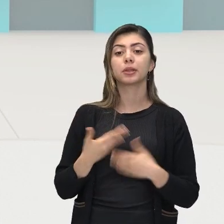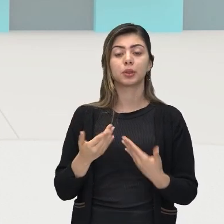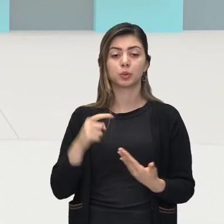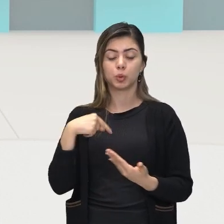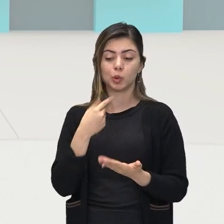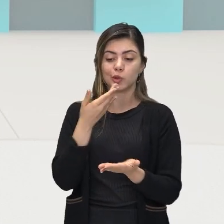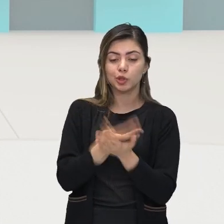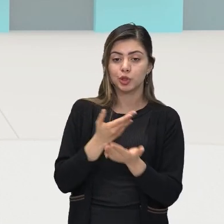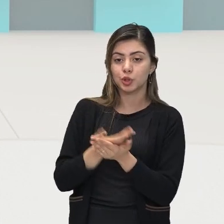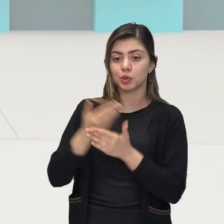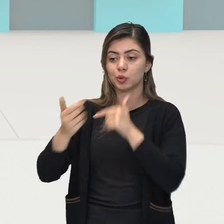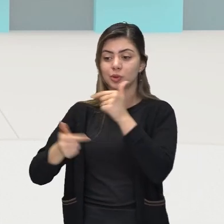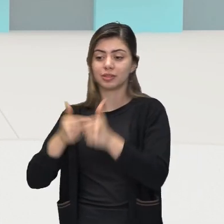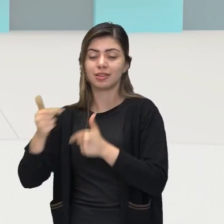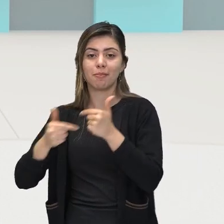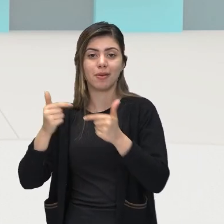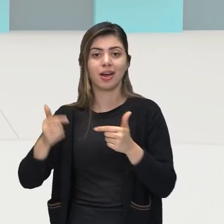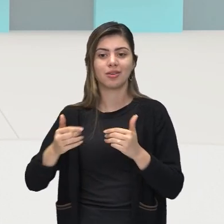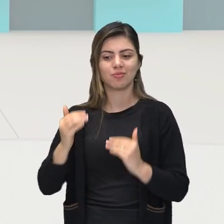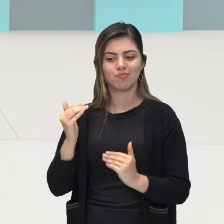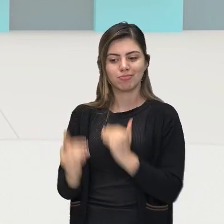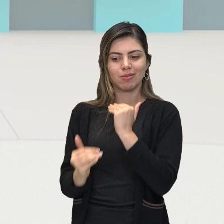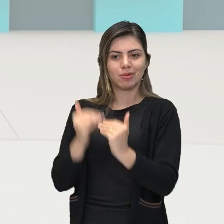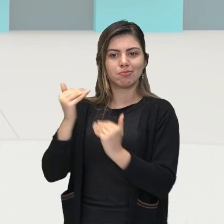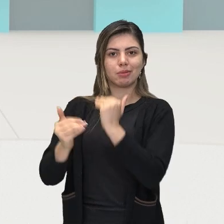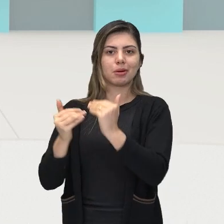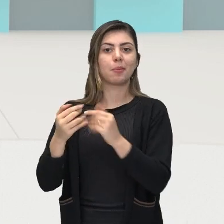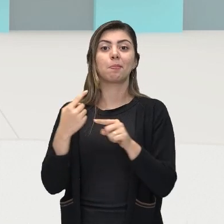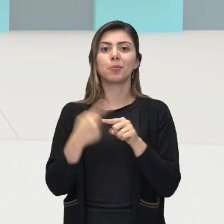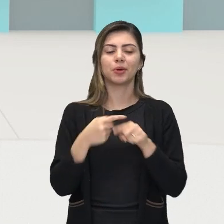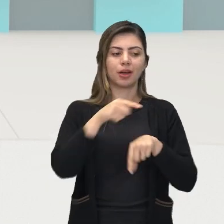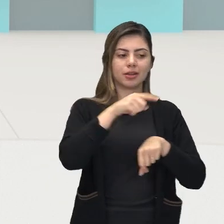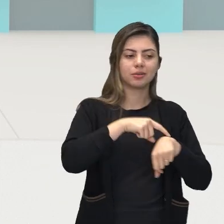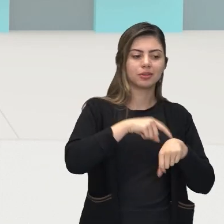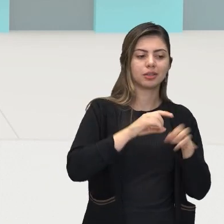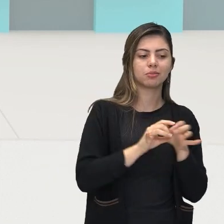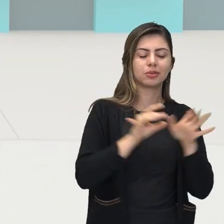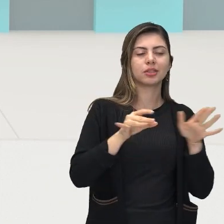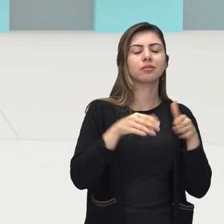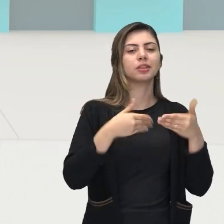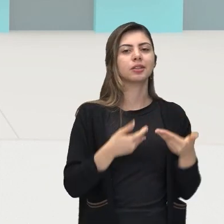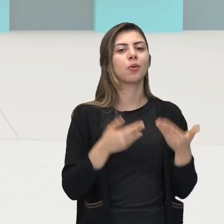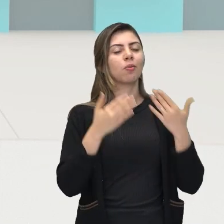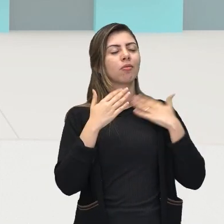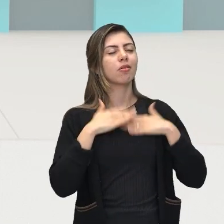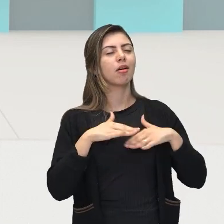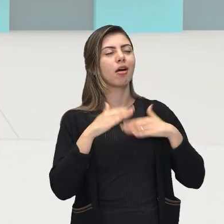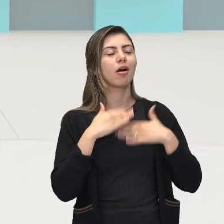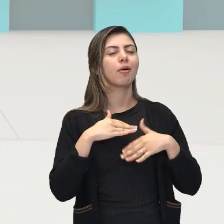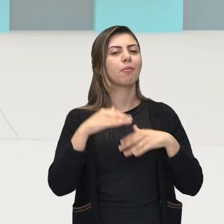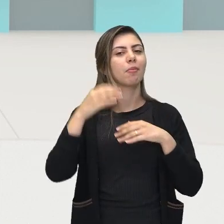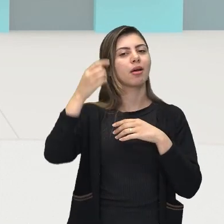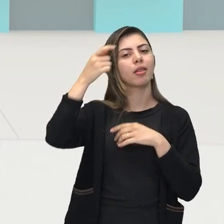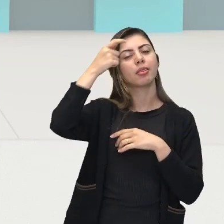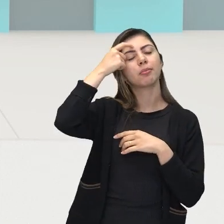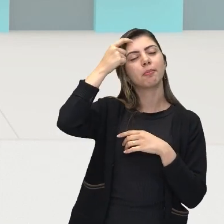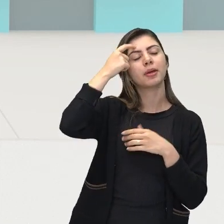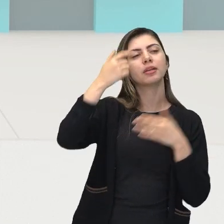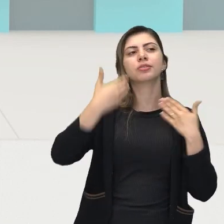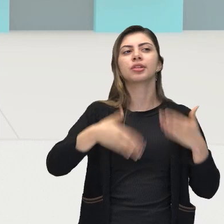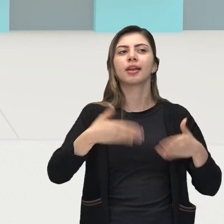nos estudos e no trabalho, justamente porque a nossa mente nesse momento vai estar mais relaxada, consequentemente, quando a gente